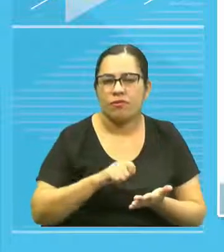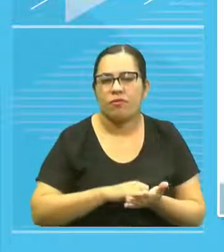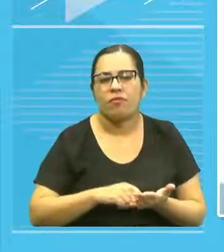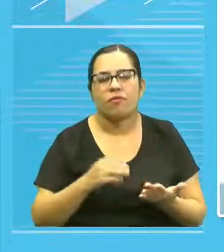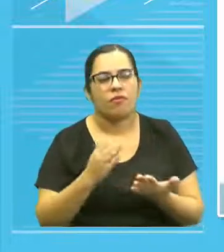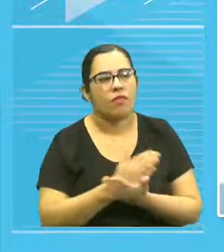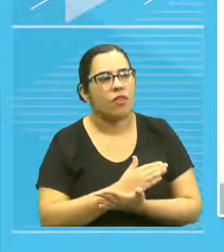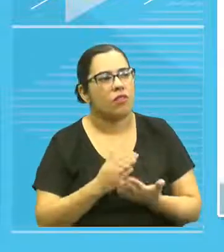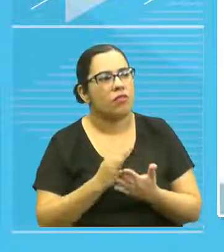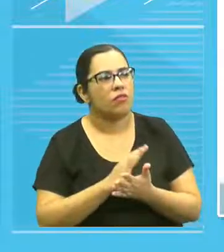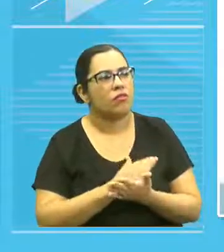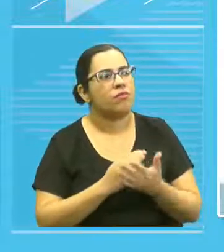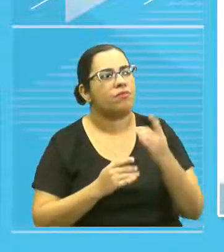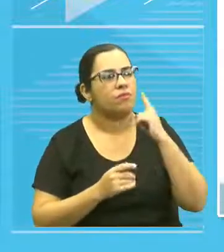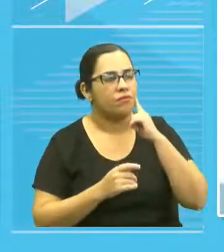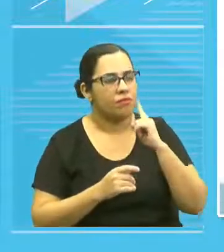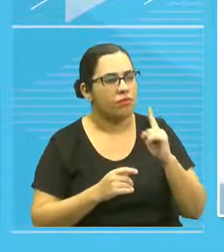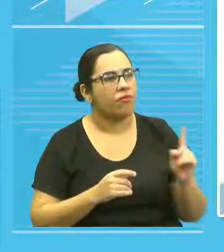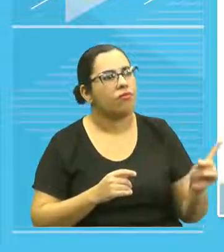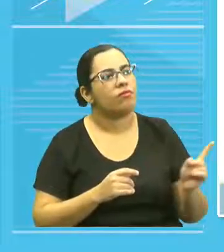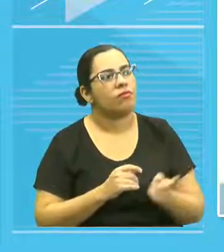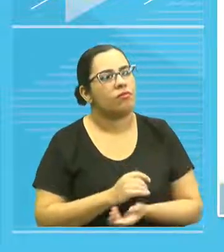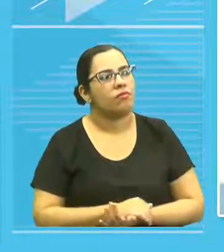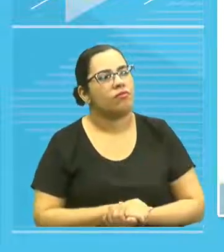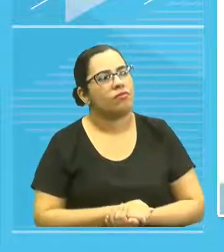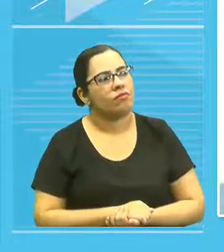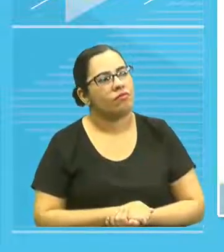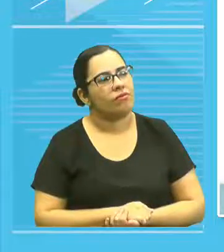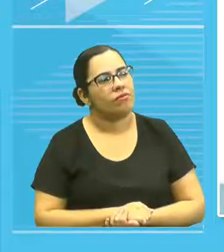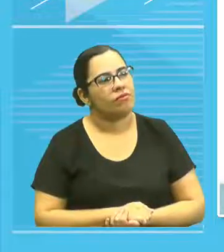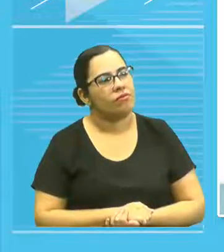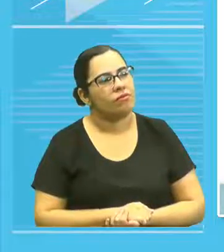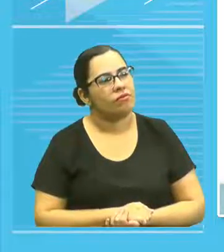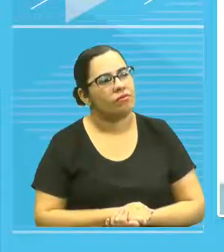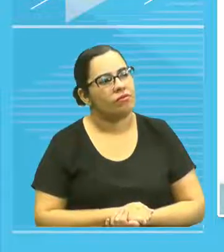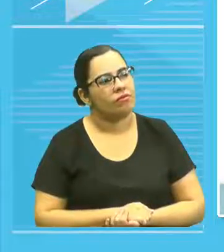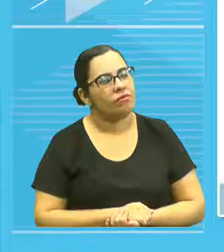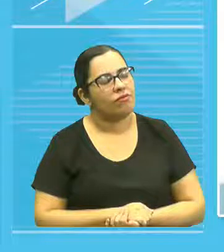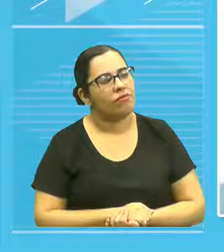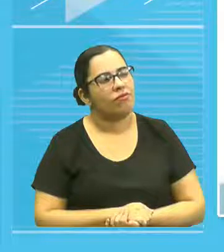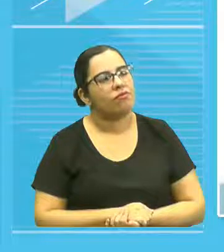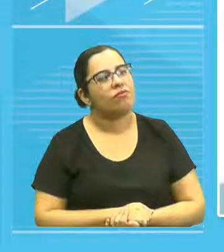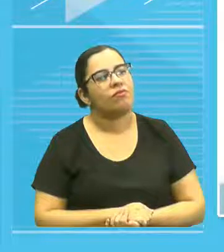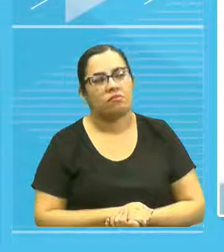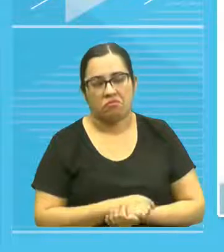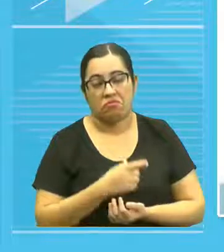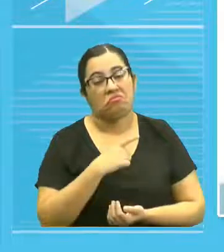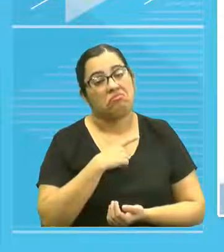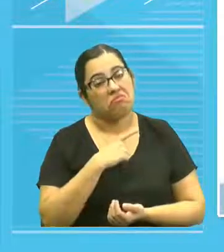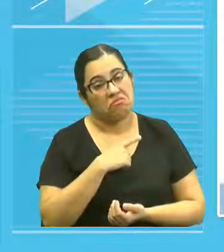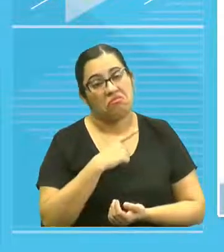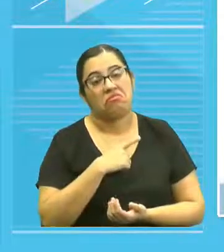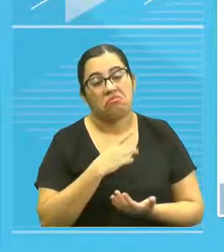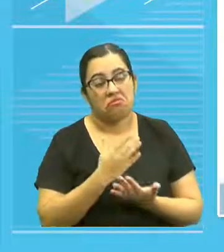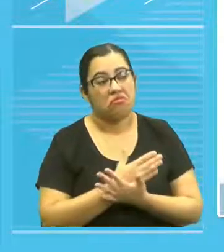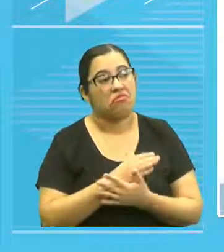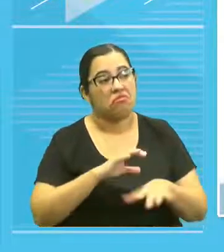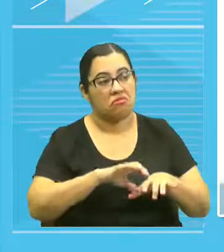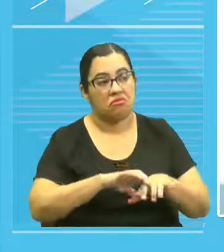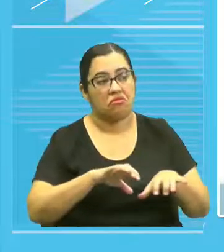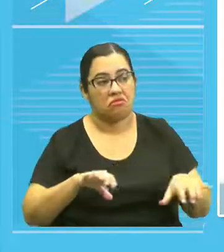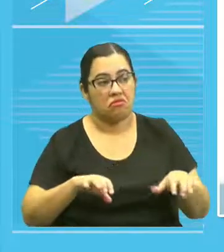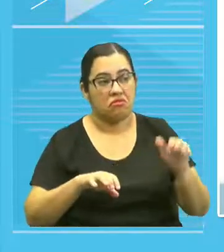como a cerca de não é acerca separado existe não é